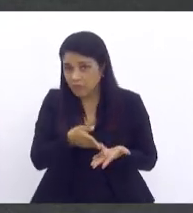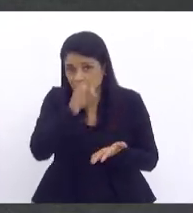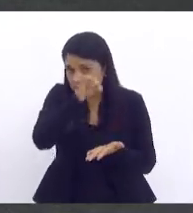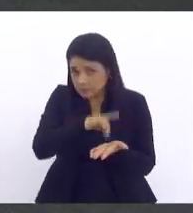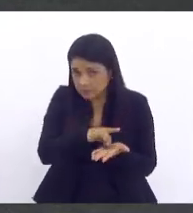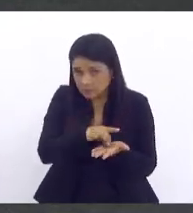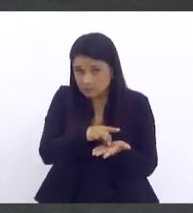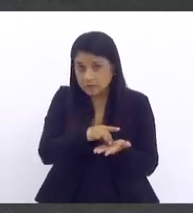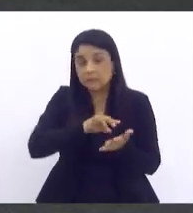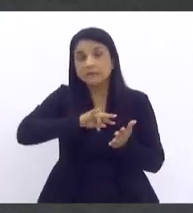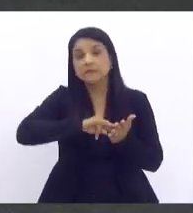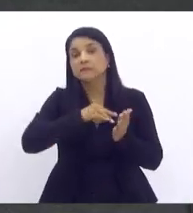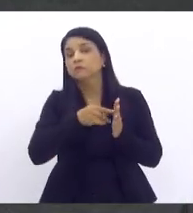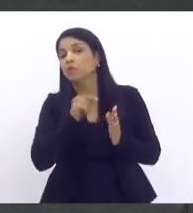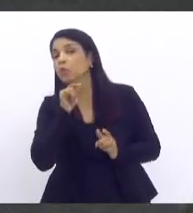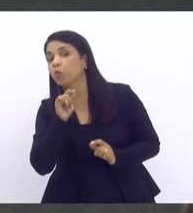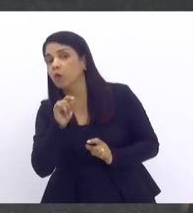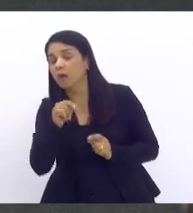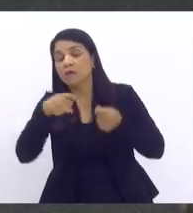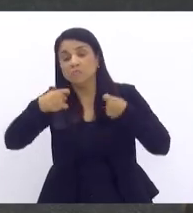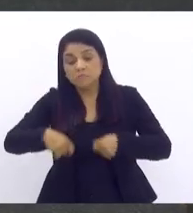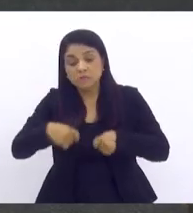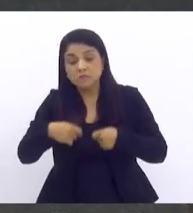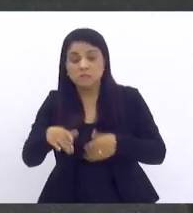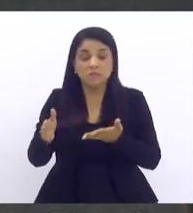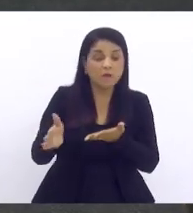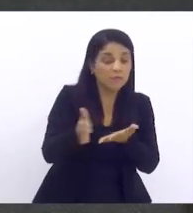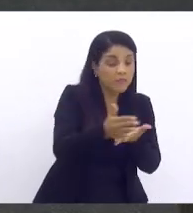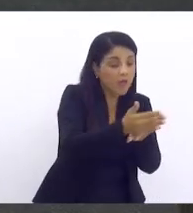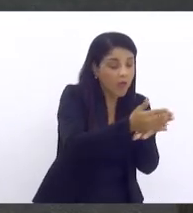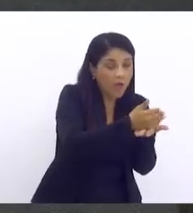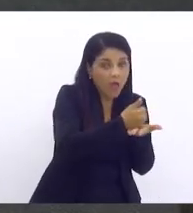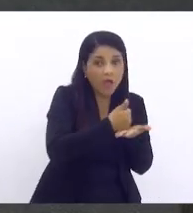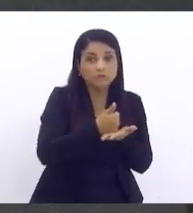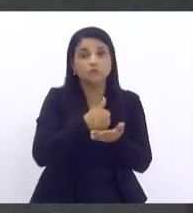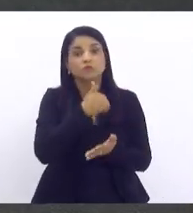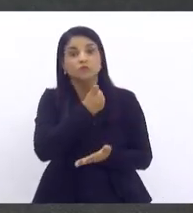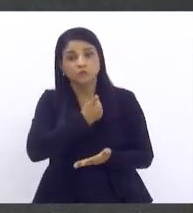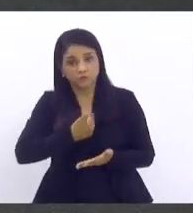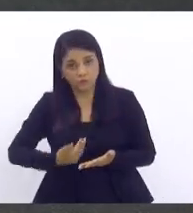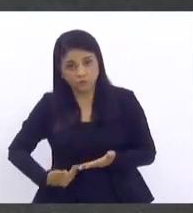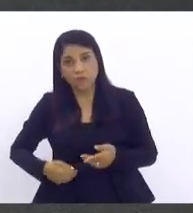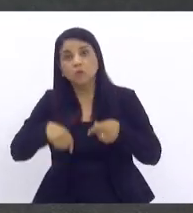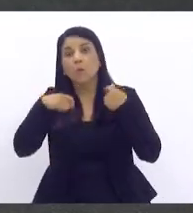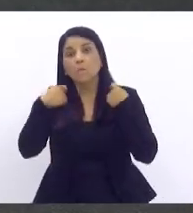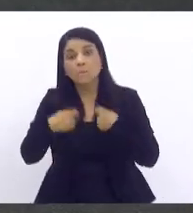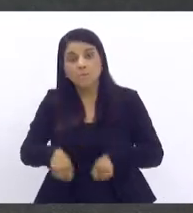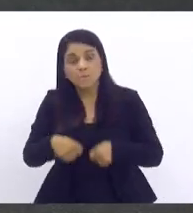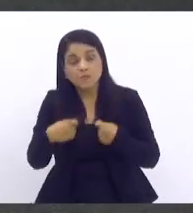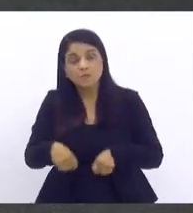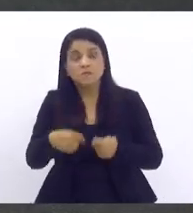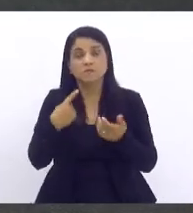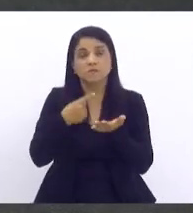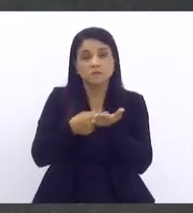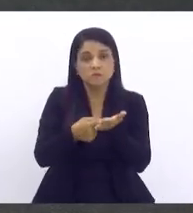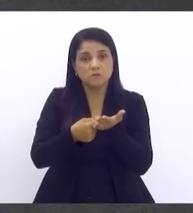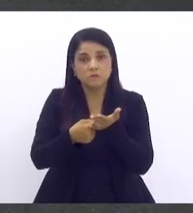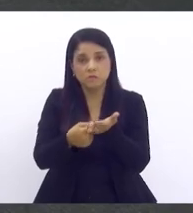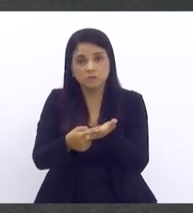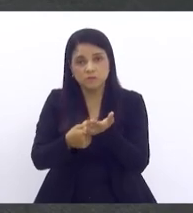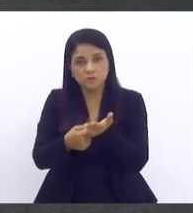realidade, significa que a gente tem que produzir esses dados. Significa também que o governo precisa se comprometer